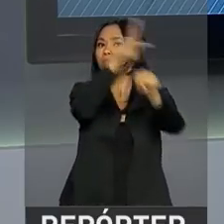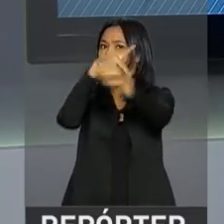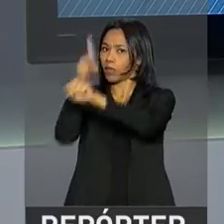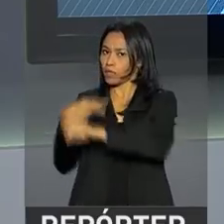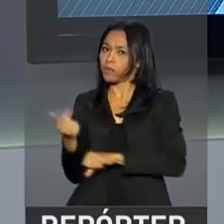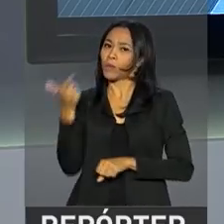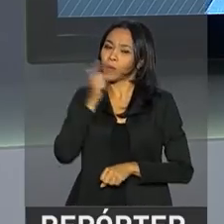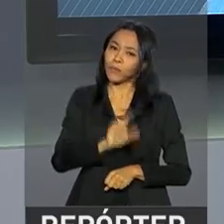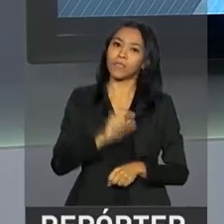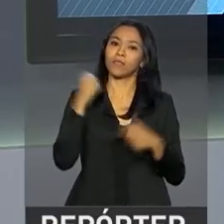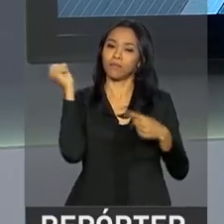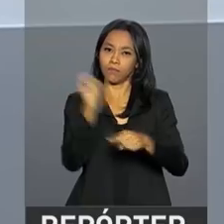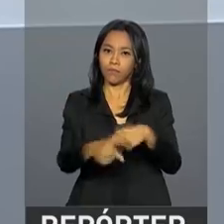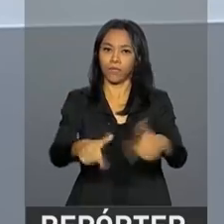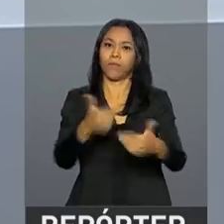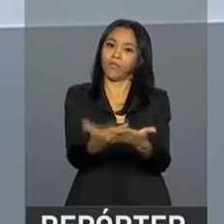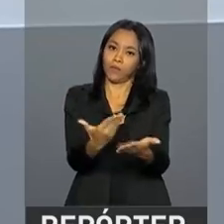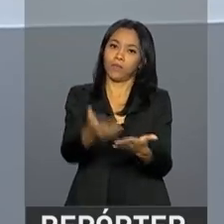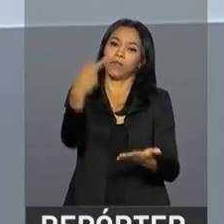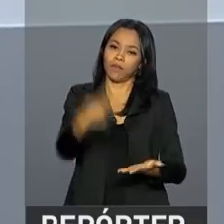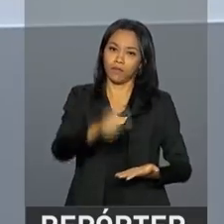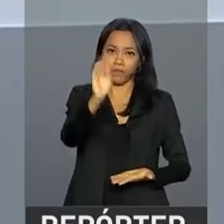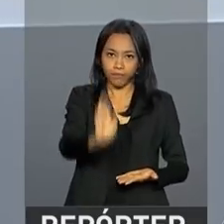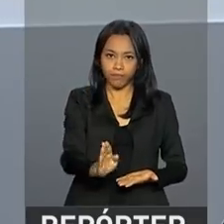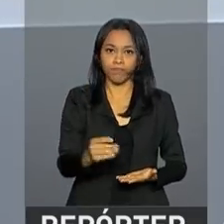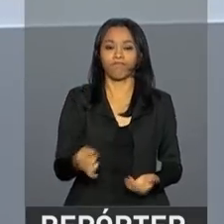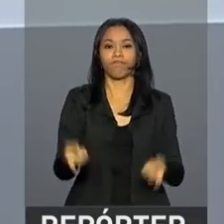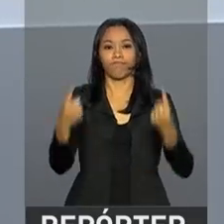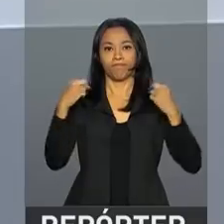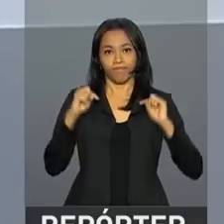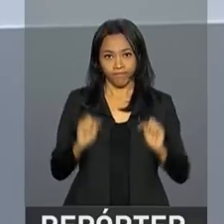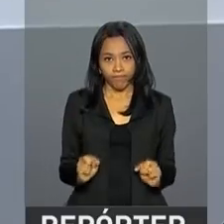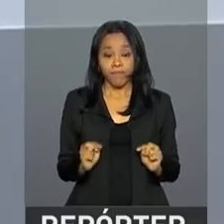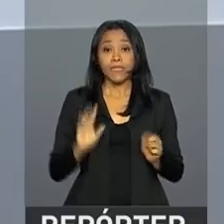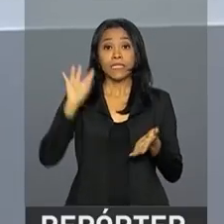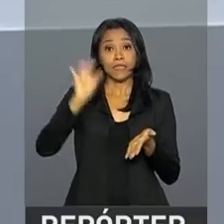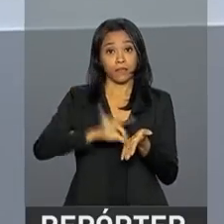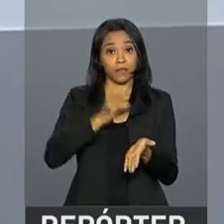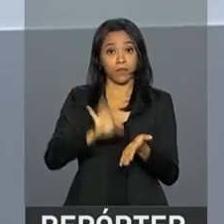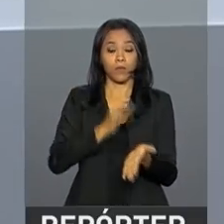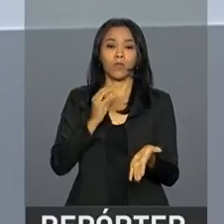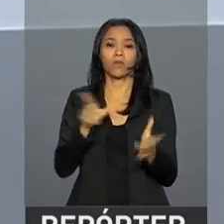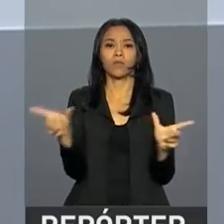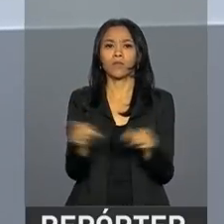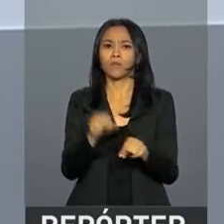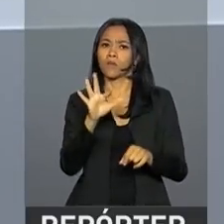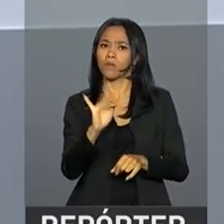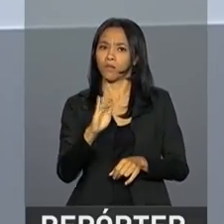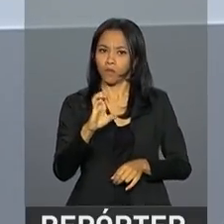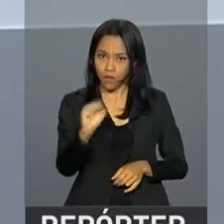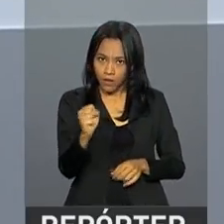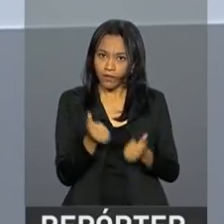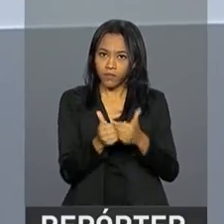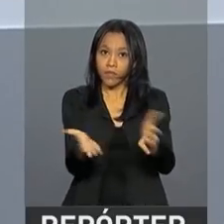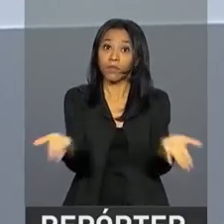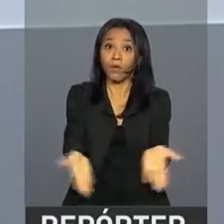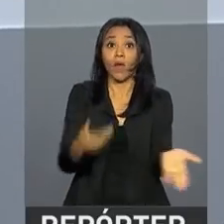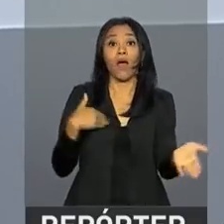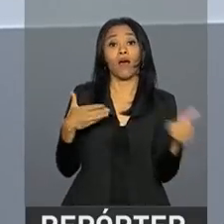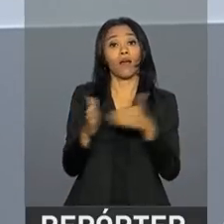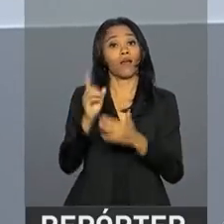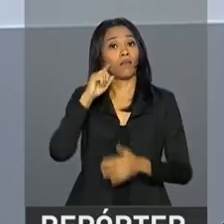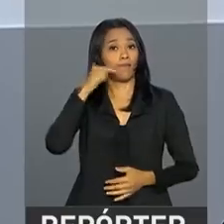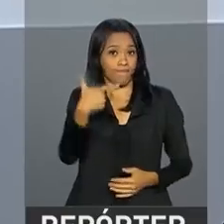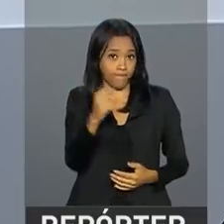trabalhar em estudar as inscrições para o fies começaram hoje e vão até o dia 28 de fevereiro o